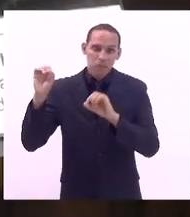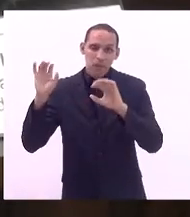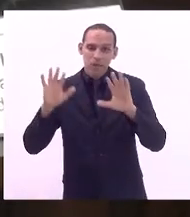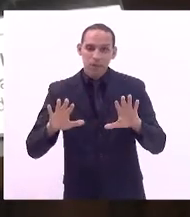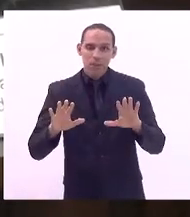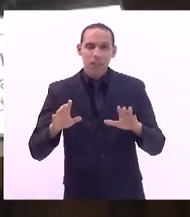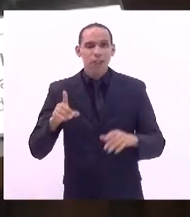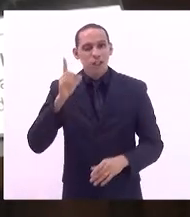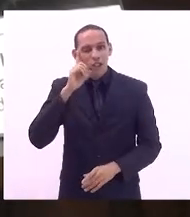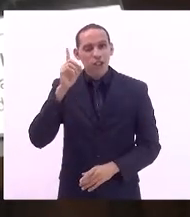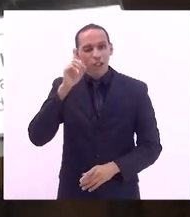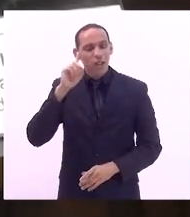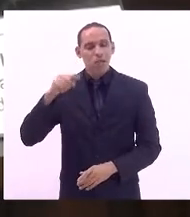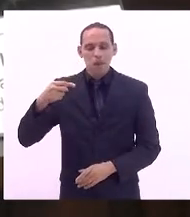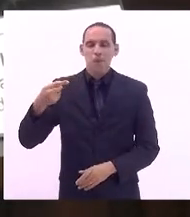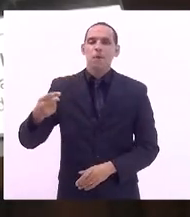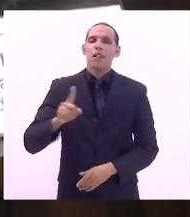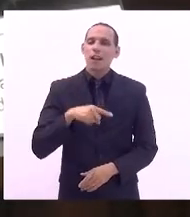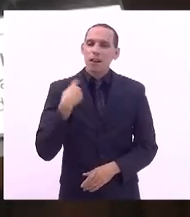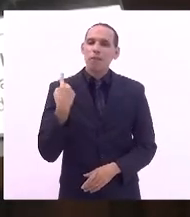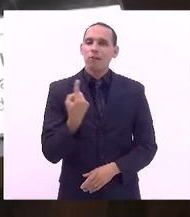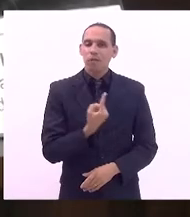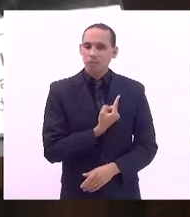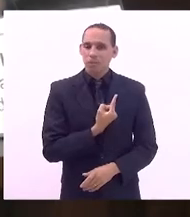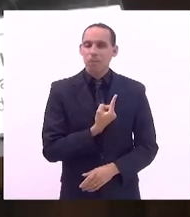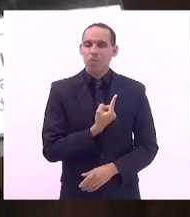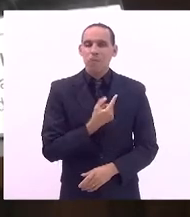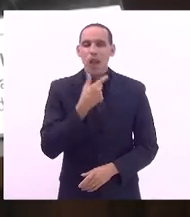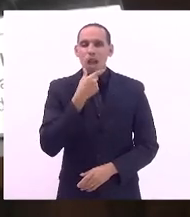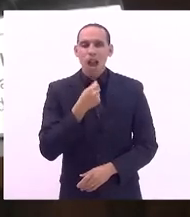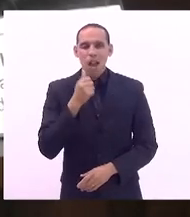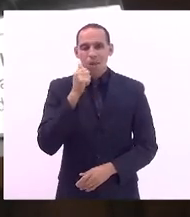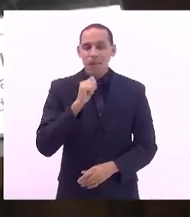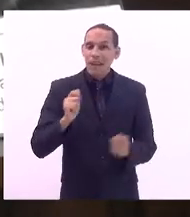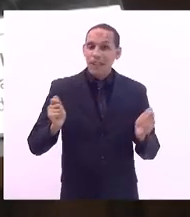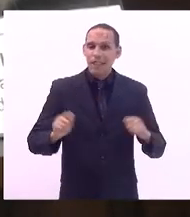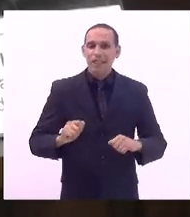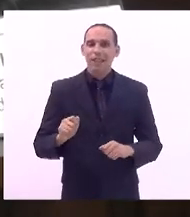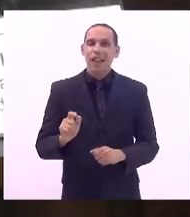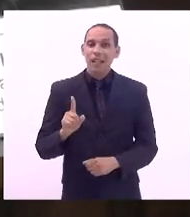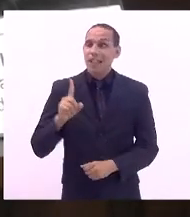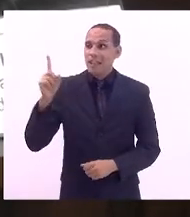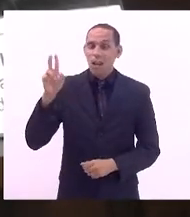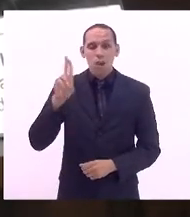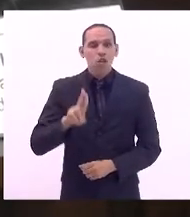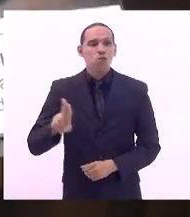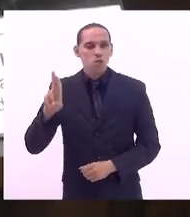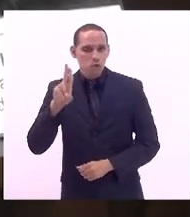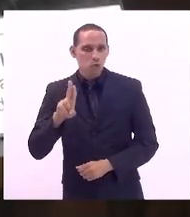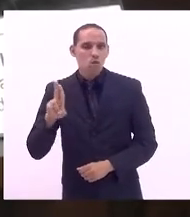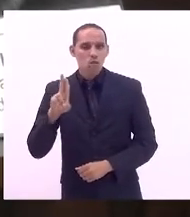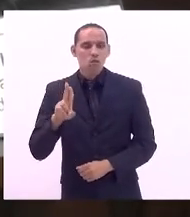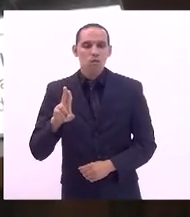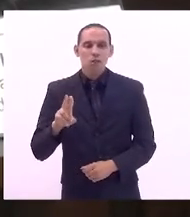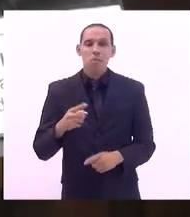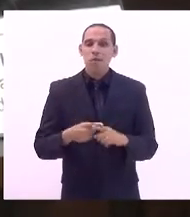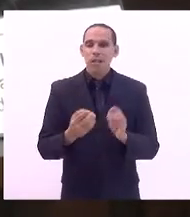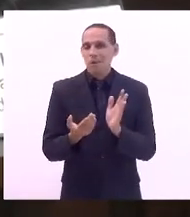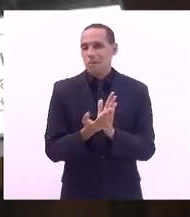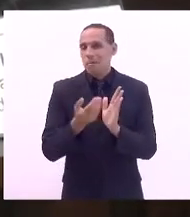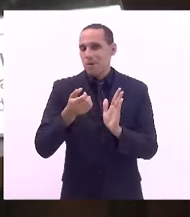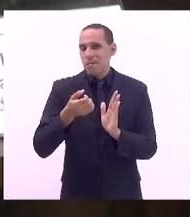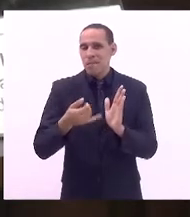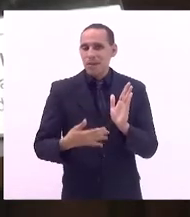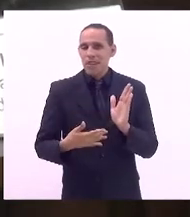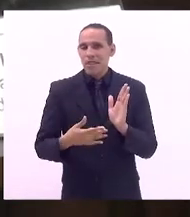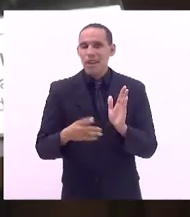e que a cada dia mais e mais possamos ser homens e mulheres usados poderosamente nas mãos de Deus porque a palavra de